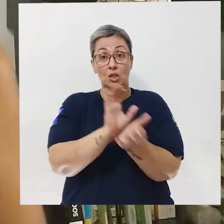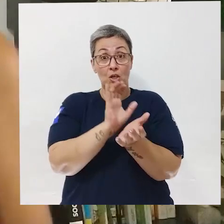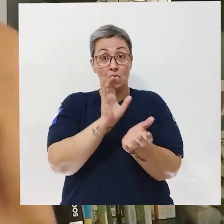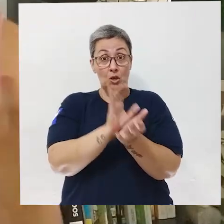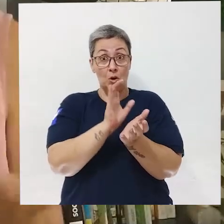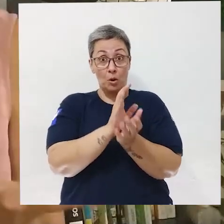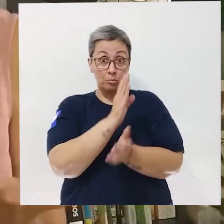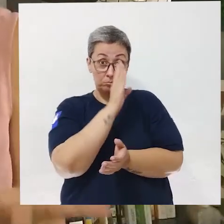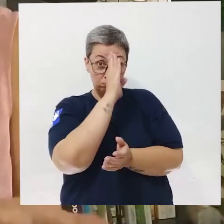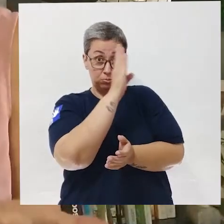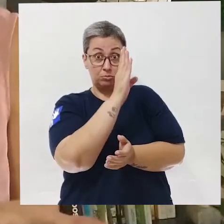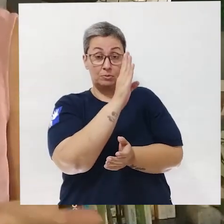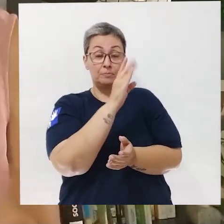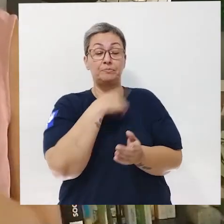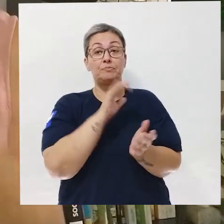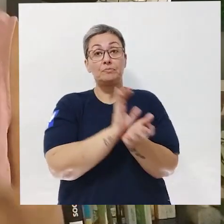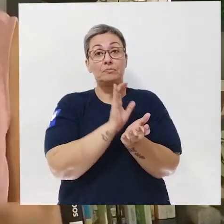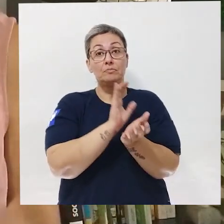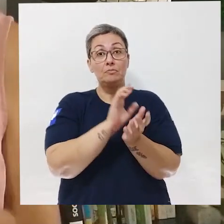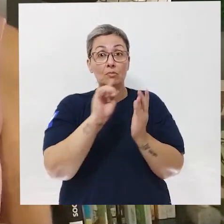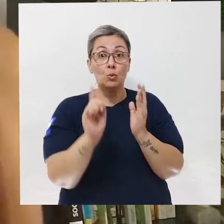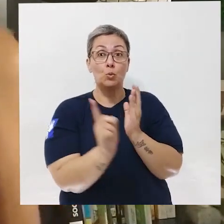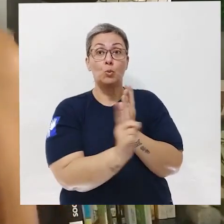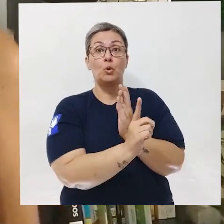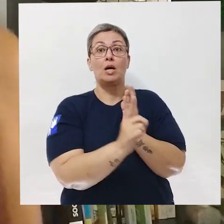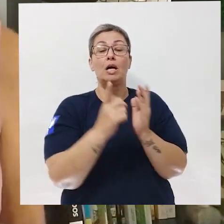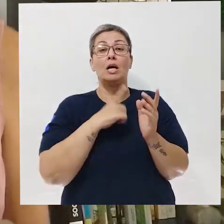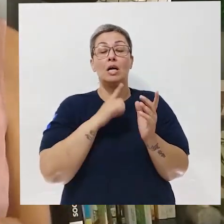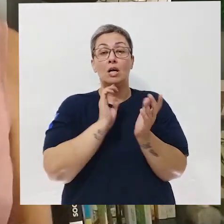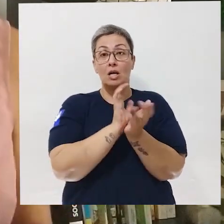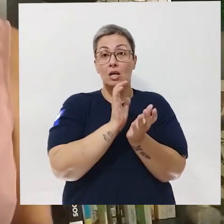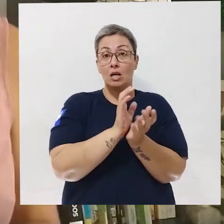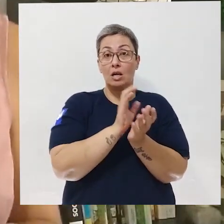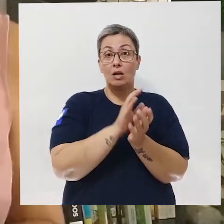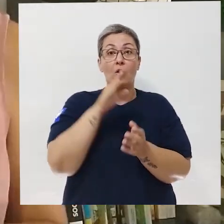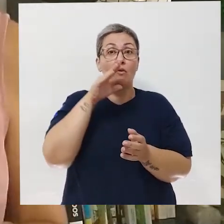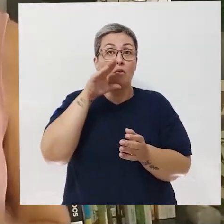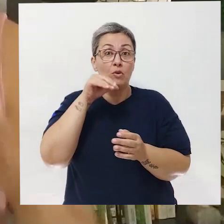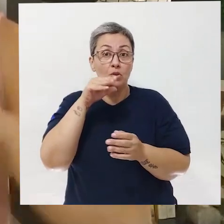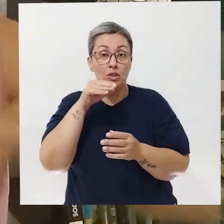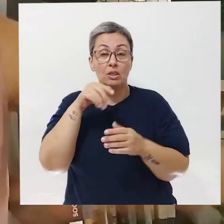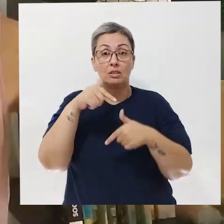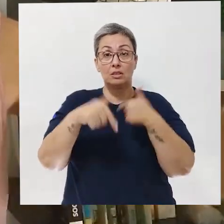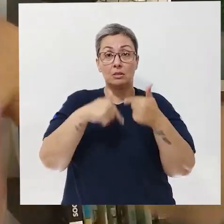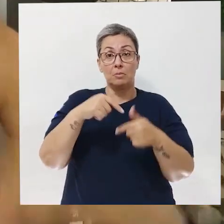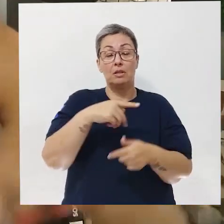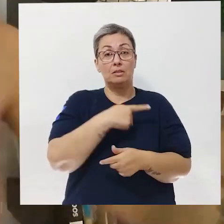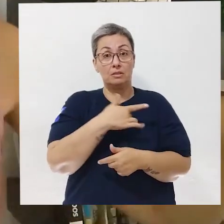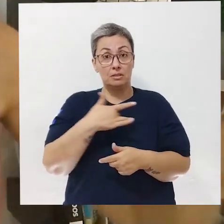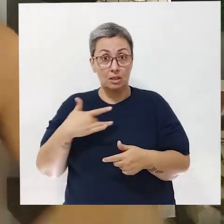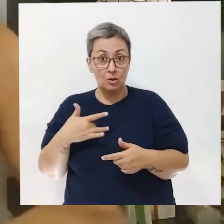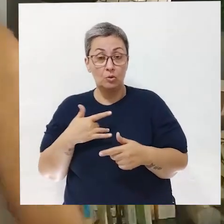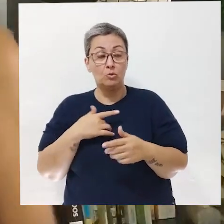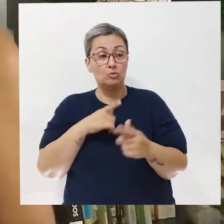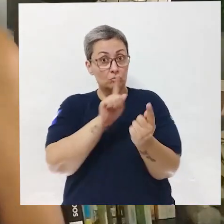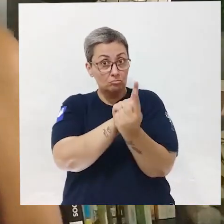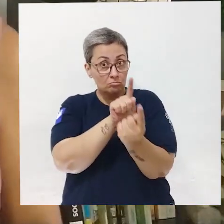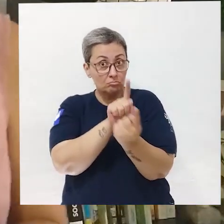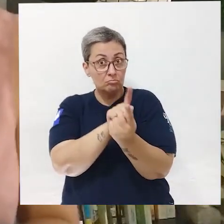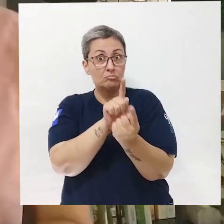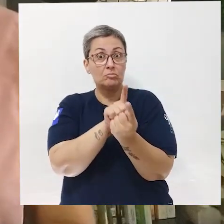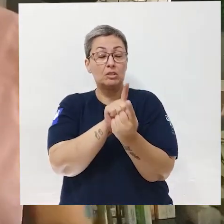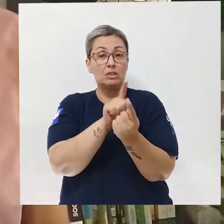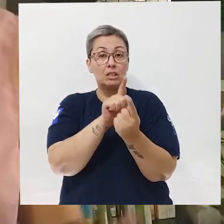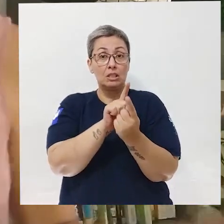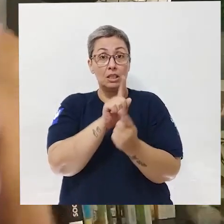prioritários. Esse grupo prioritário, esses grupos, são formados por funcionários da saúde, que estão ali na linha de frente, no combate, trabalhando